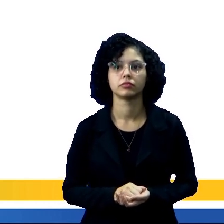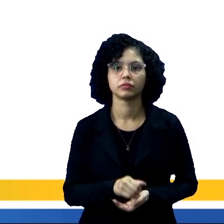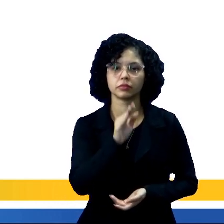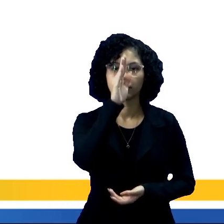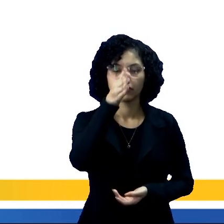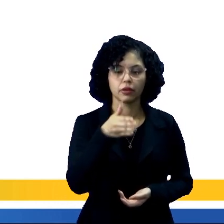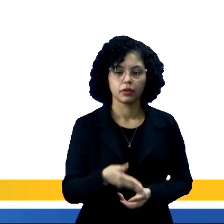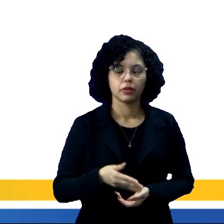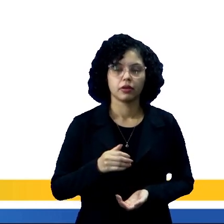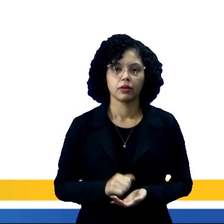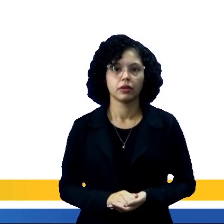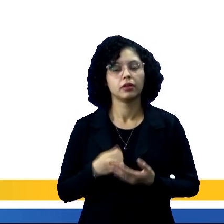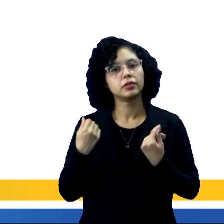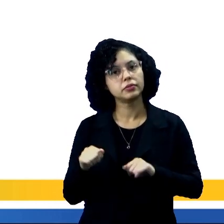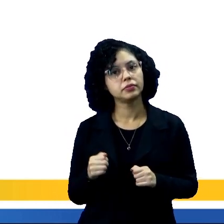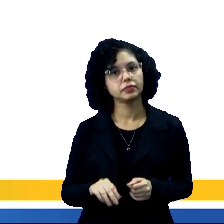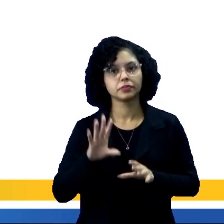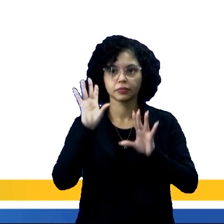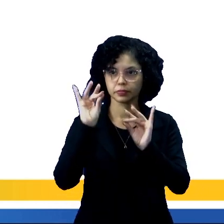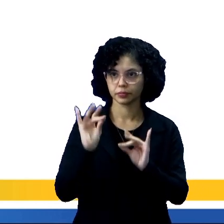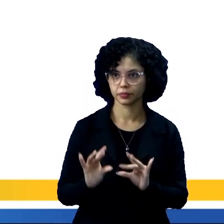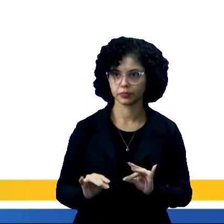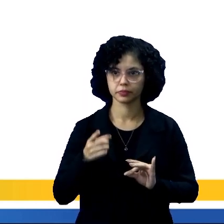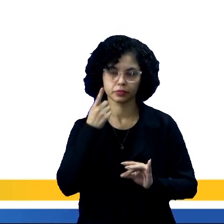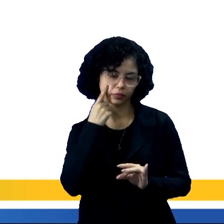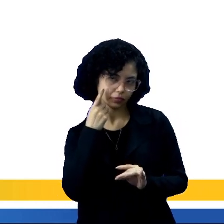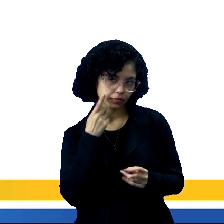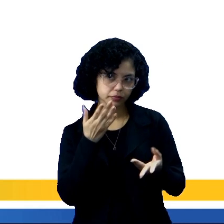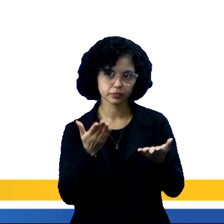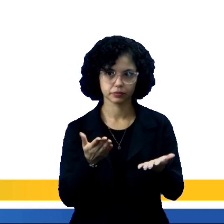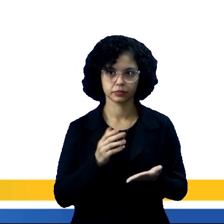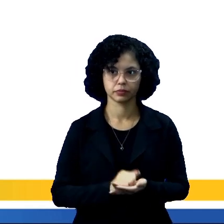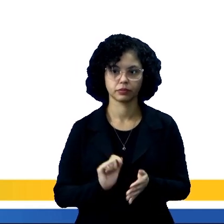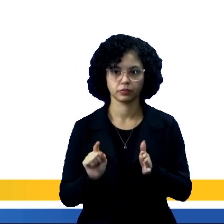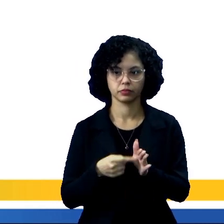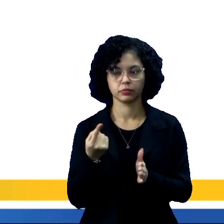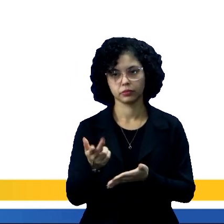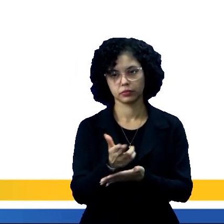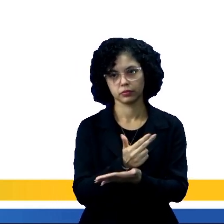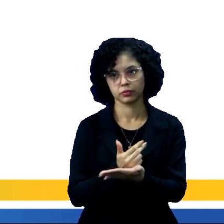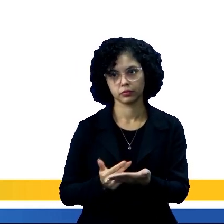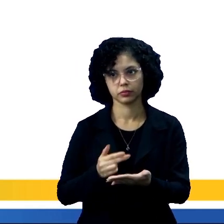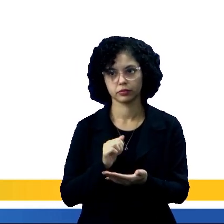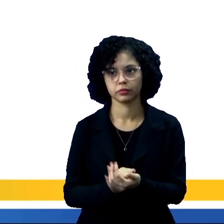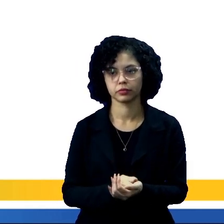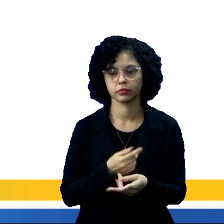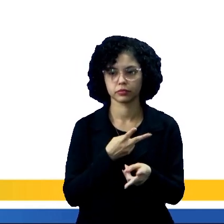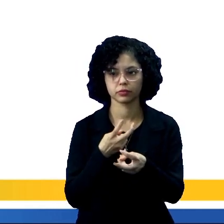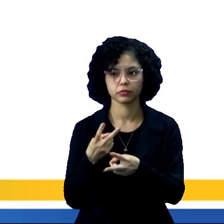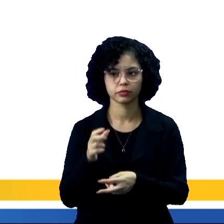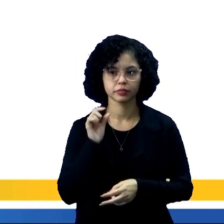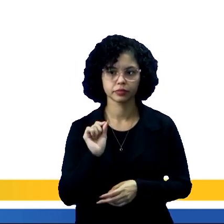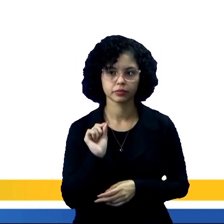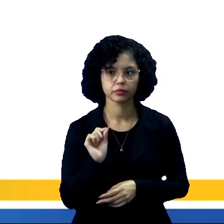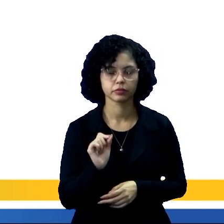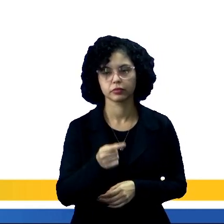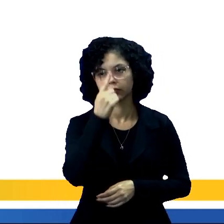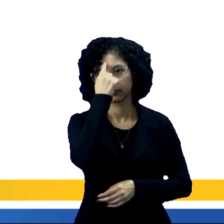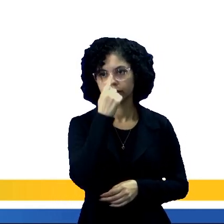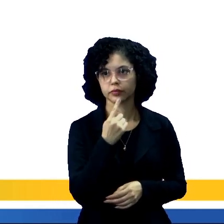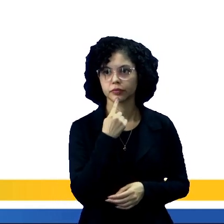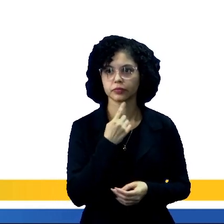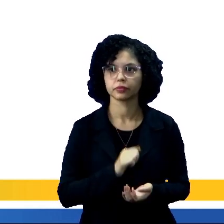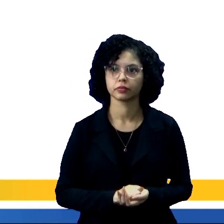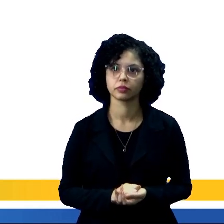metades devem ser indicadas. Observe aí o primeiro desenho. Observe que a figura